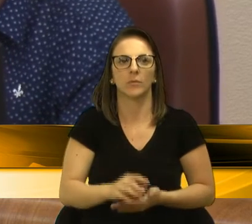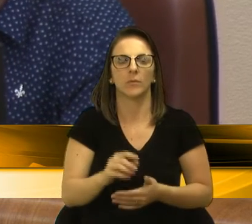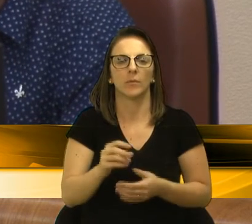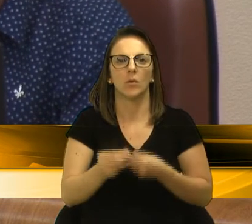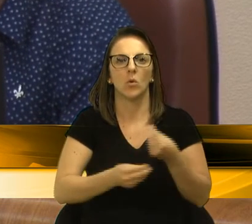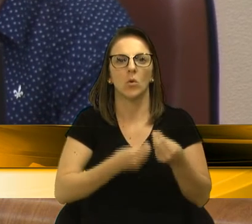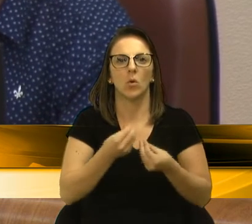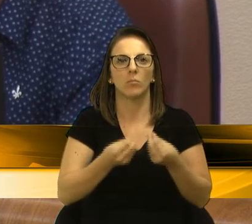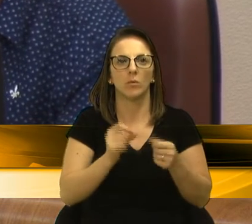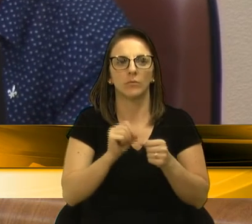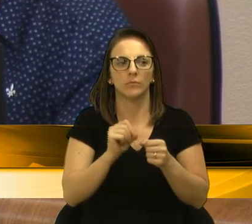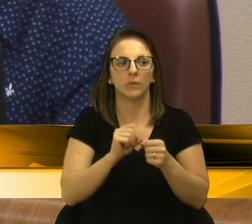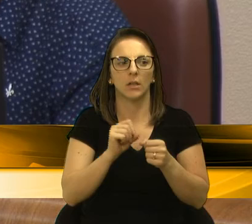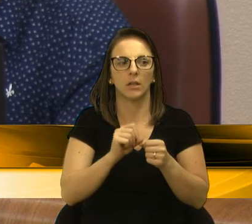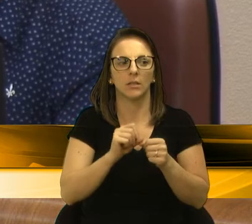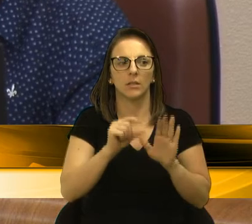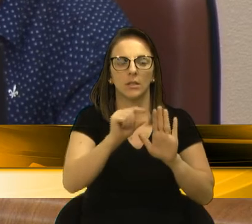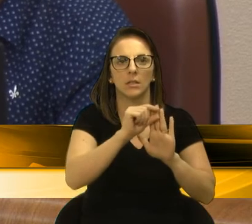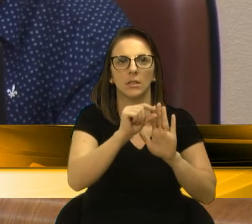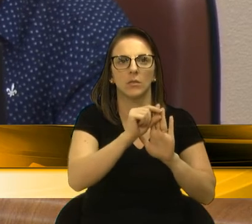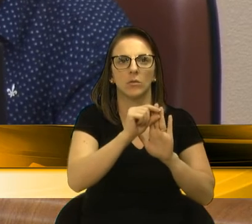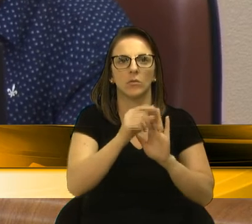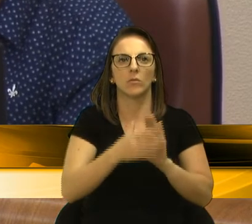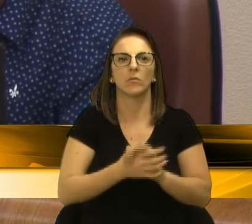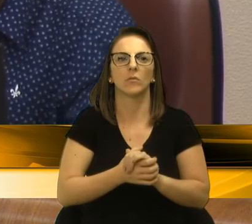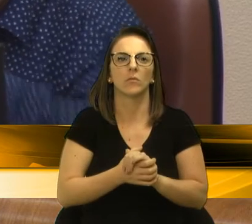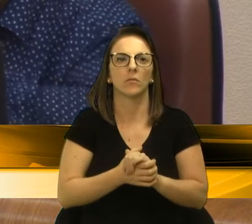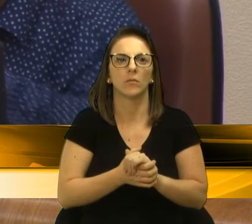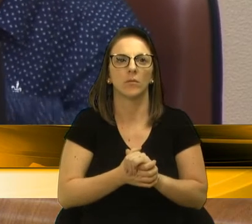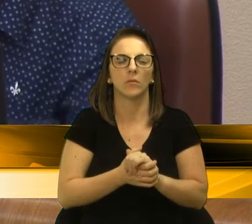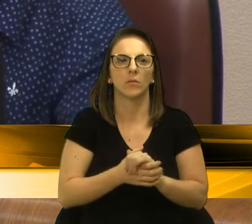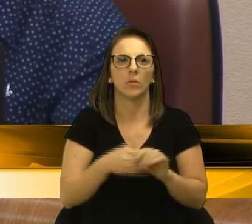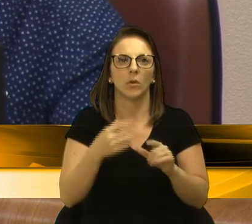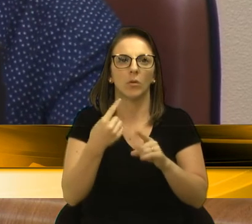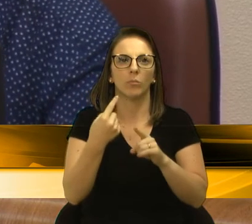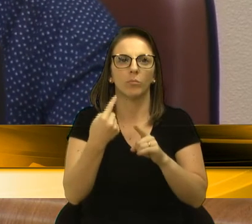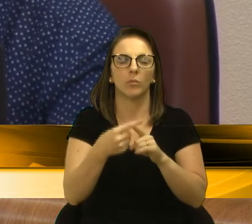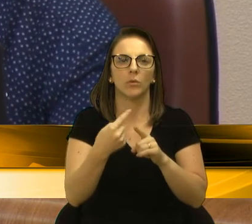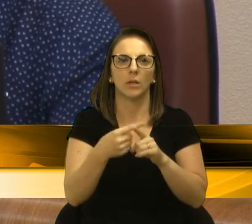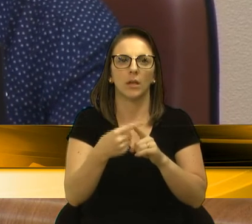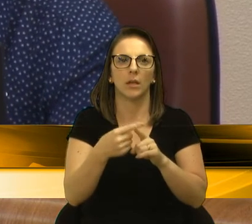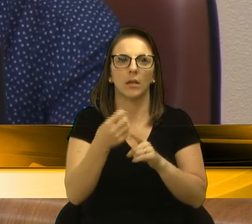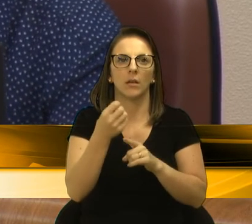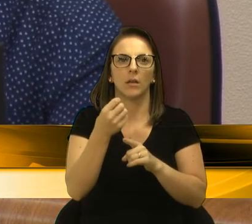artigo 7º, inciso 1 e 3, respectivamente da Lei nº